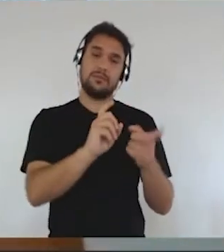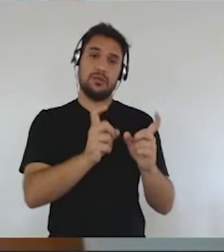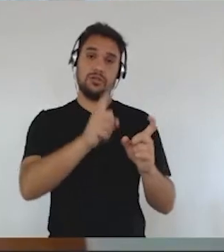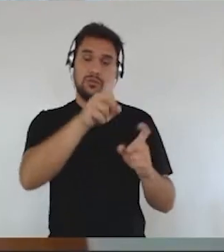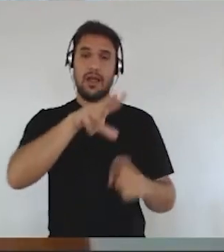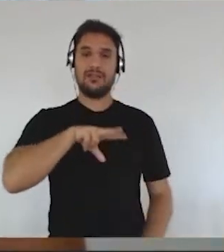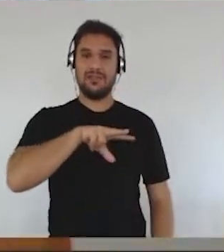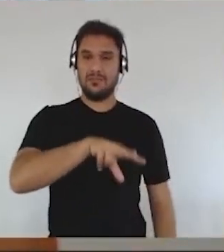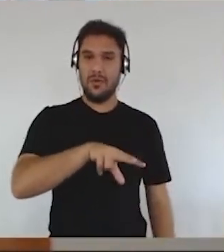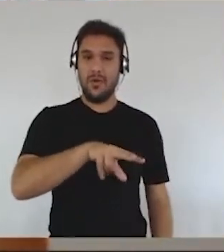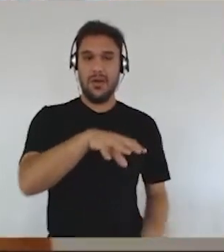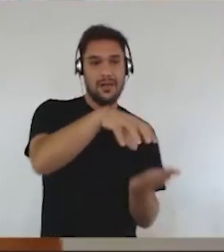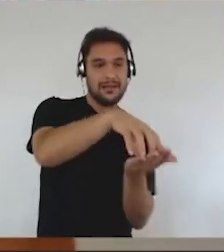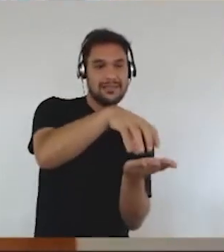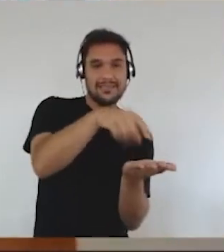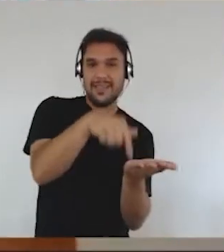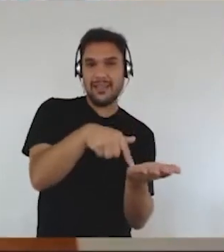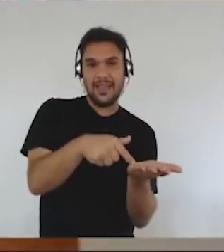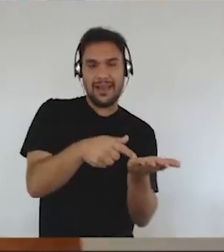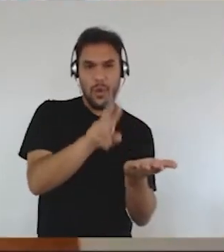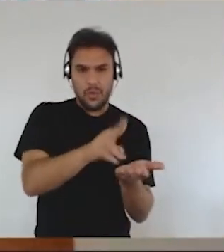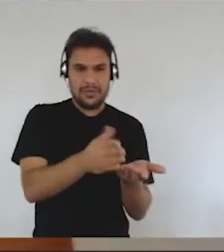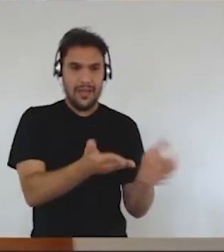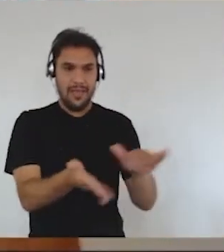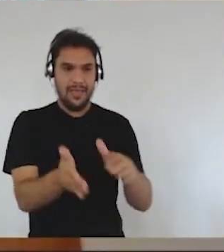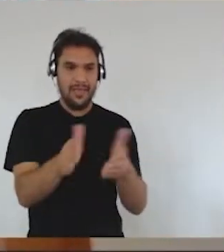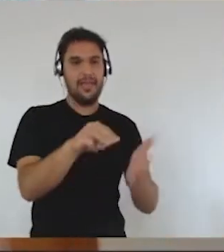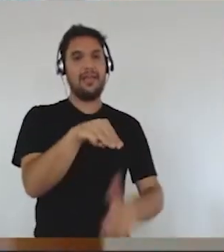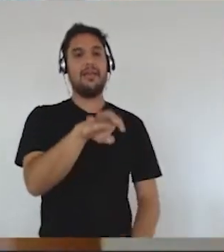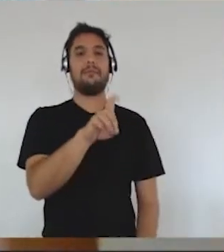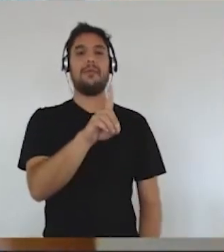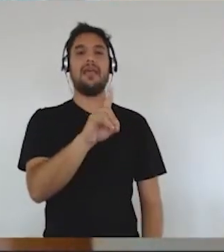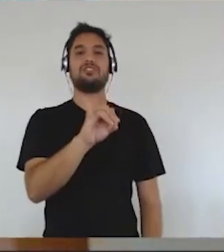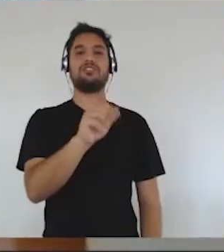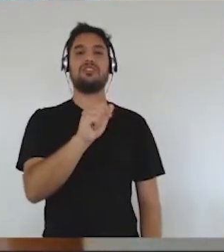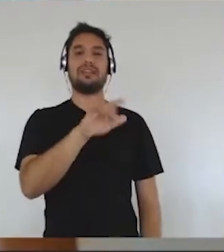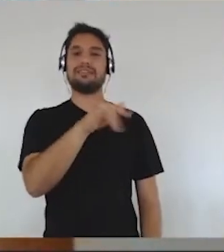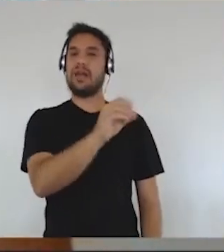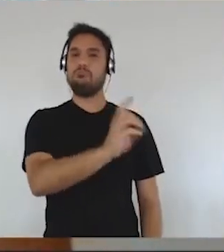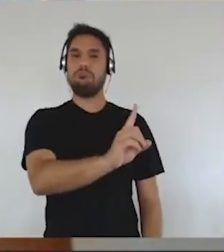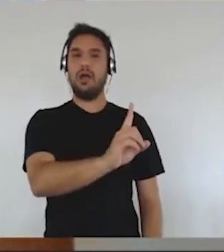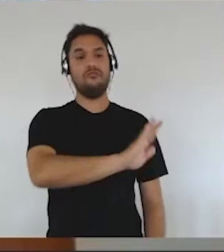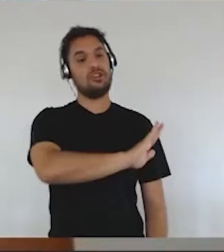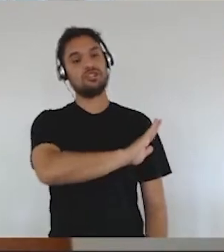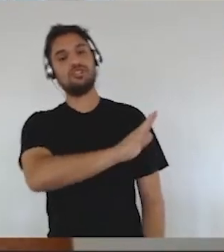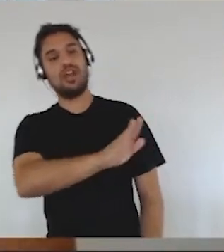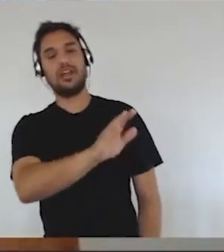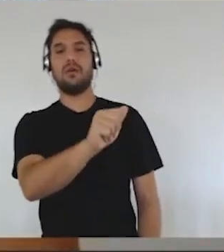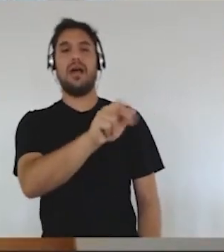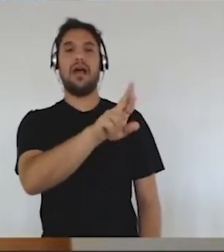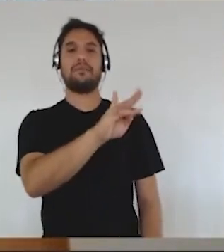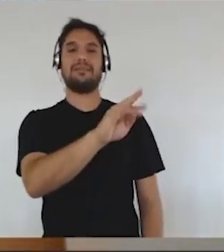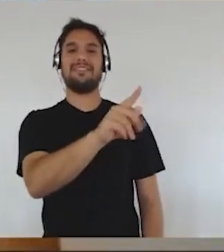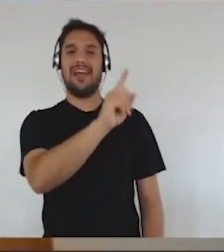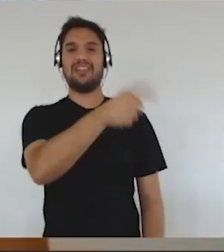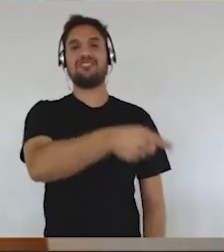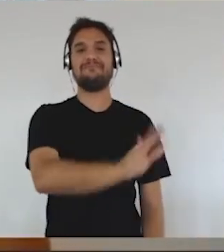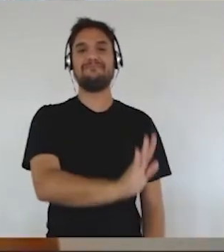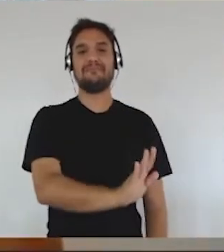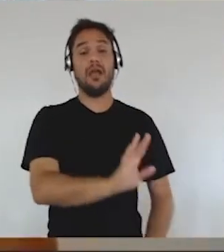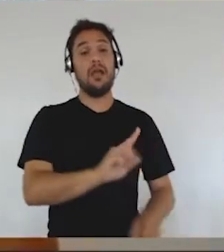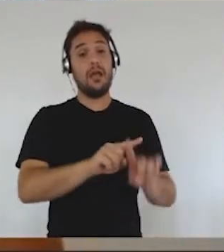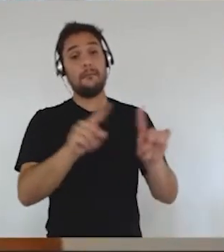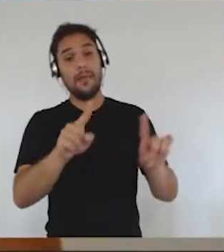de Lisboa, ele não aplica a mediação. Ele vai direto na arbitragem. Já o Centro